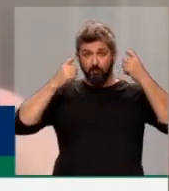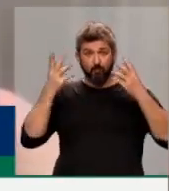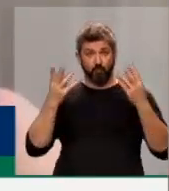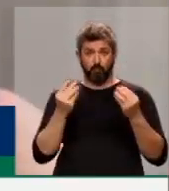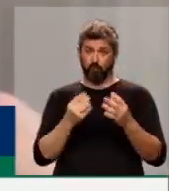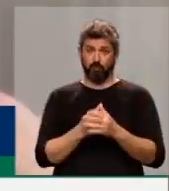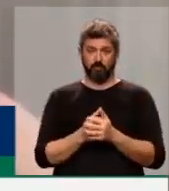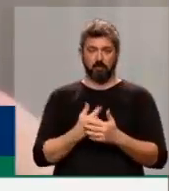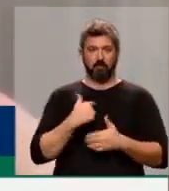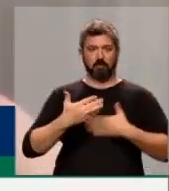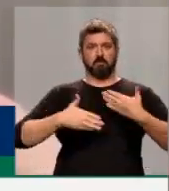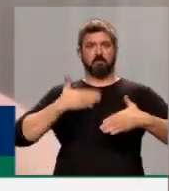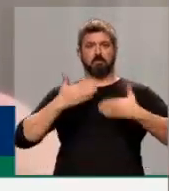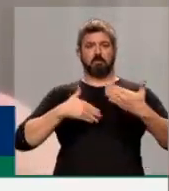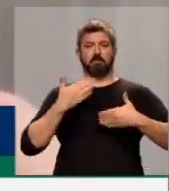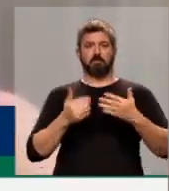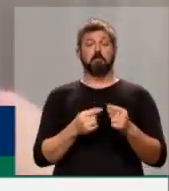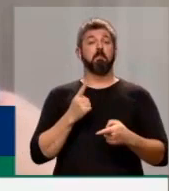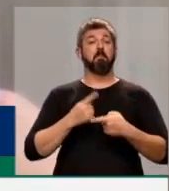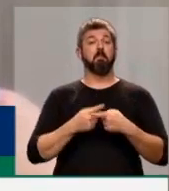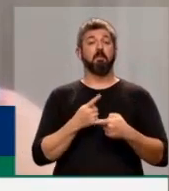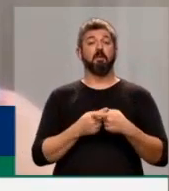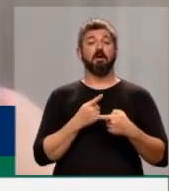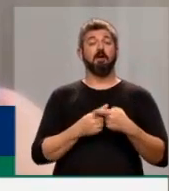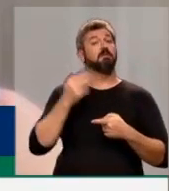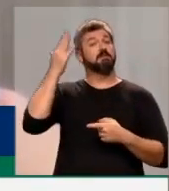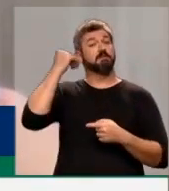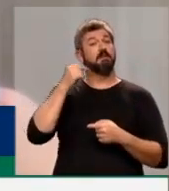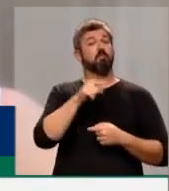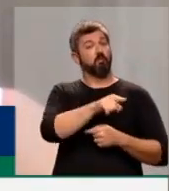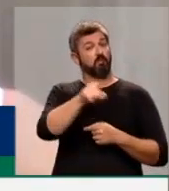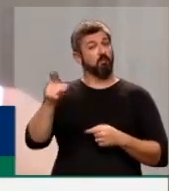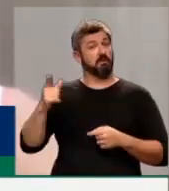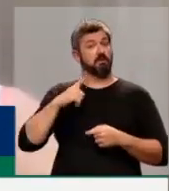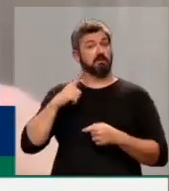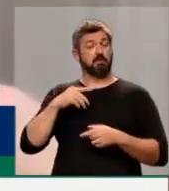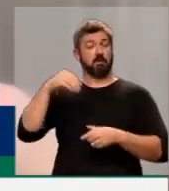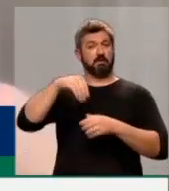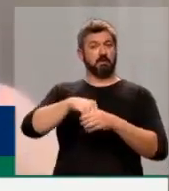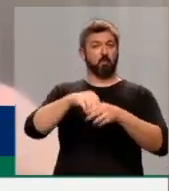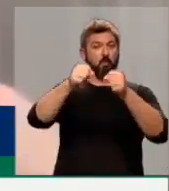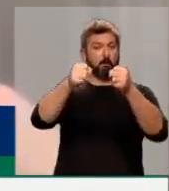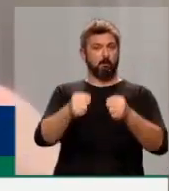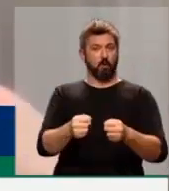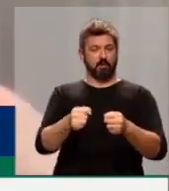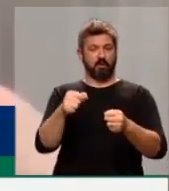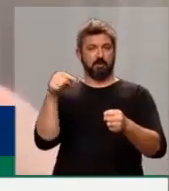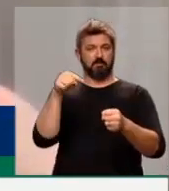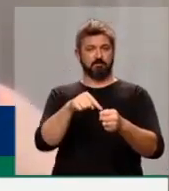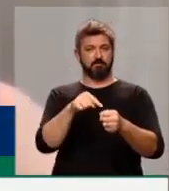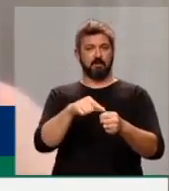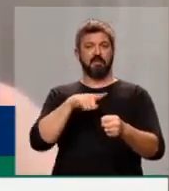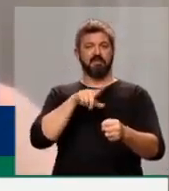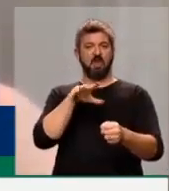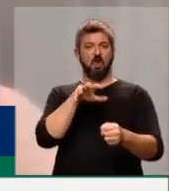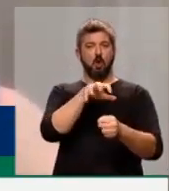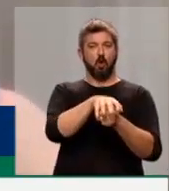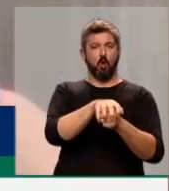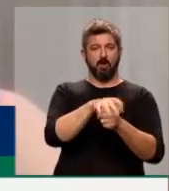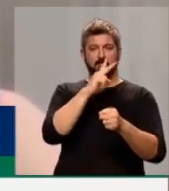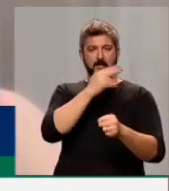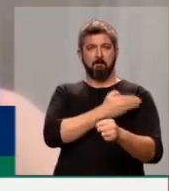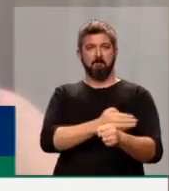sempre fico muito assustada, porque a gente sabe que vocês estão dentro do espaço de poder, que é colonizado e que é